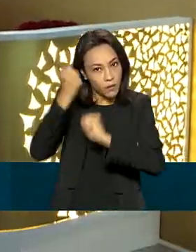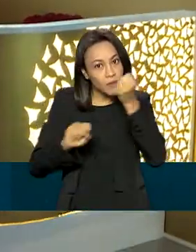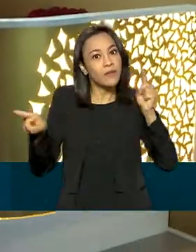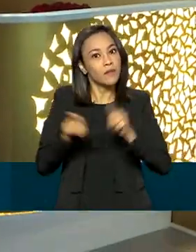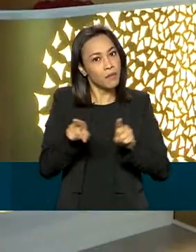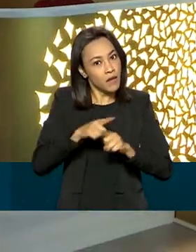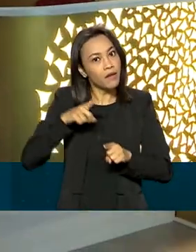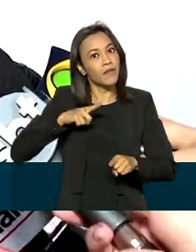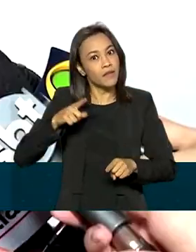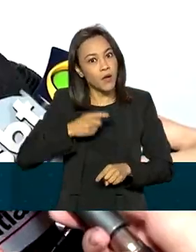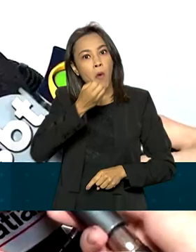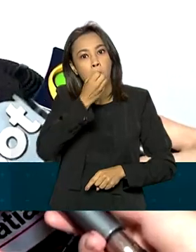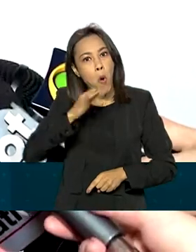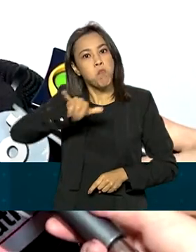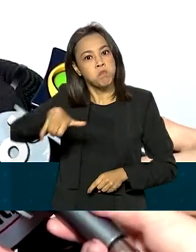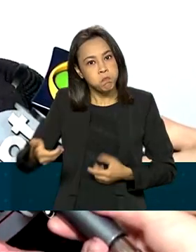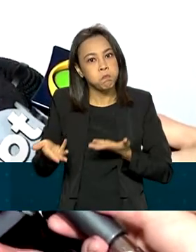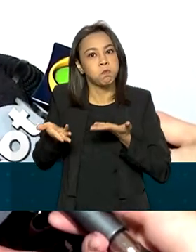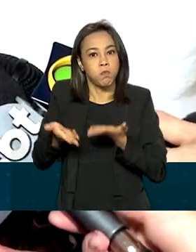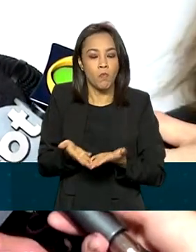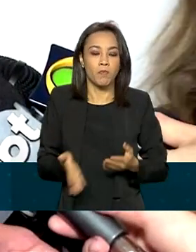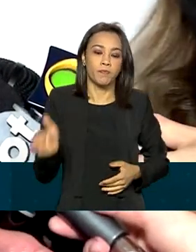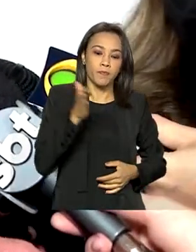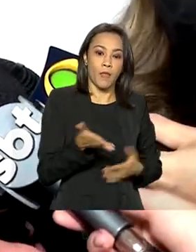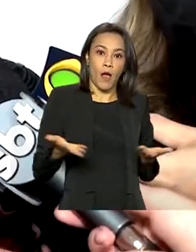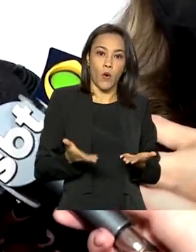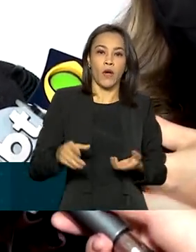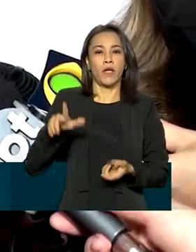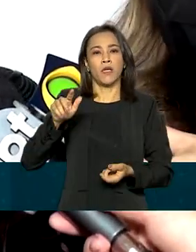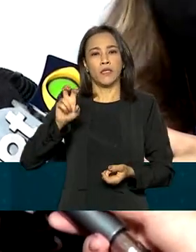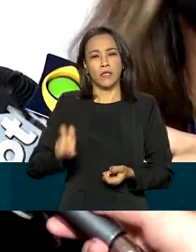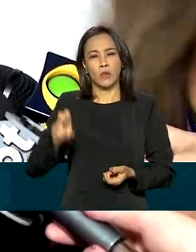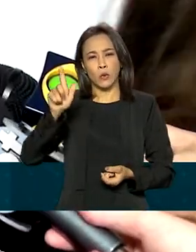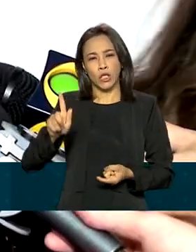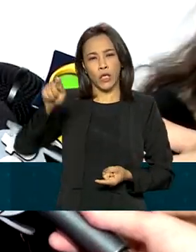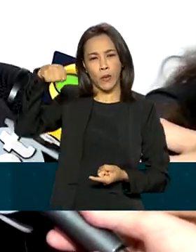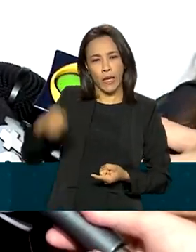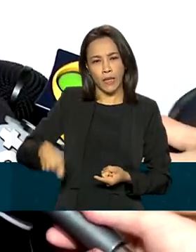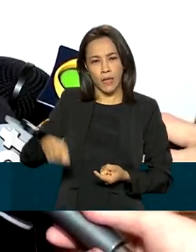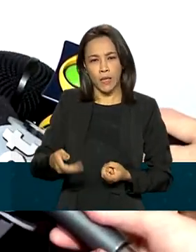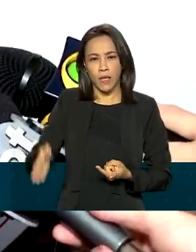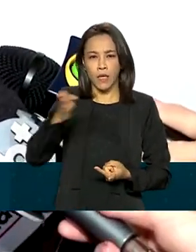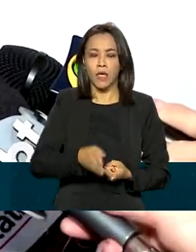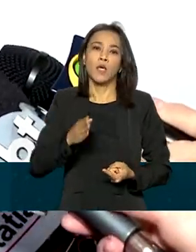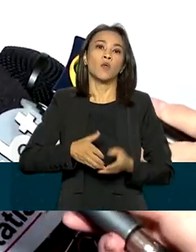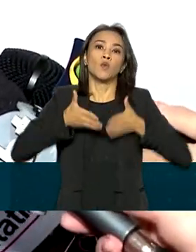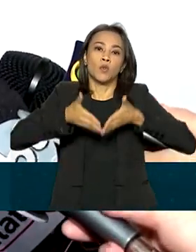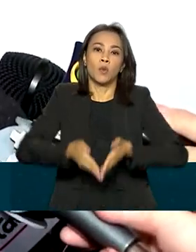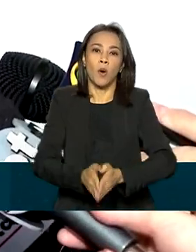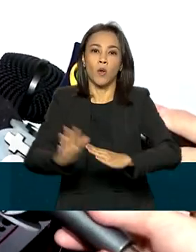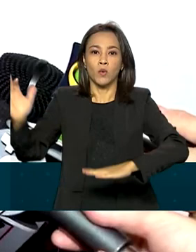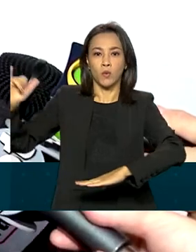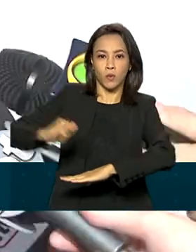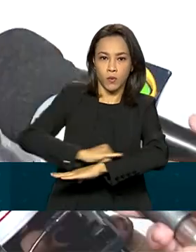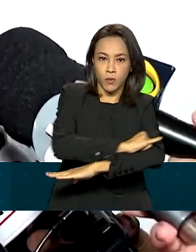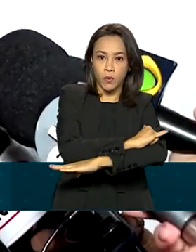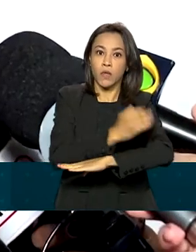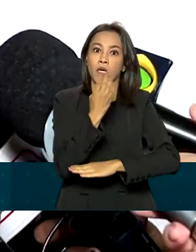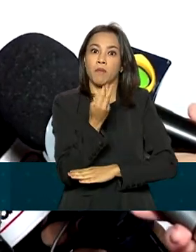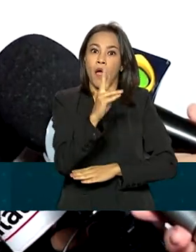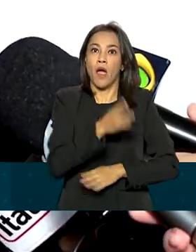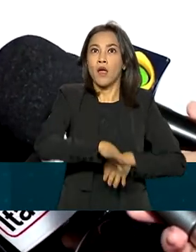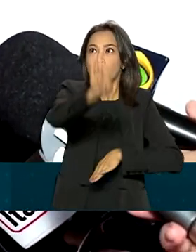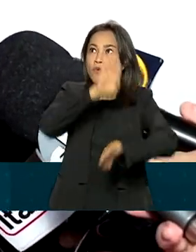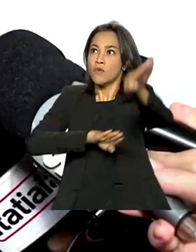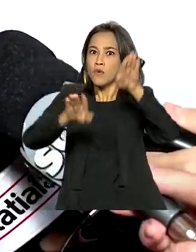será beneficiado. Agora, leilão de 5G, os portos, os aeroportos, as rodovias, é uma